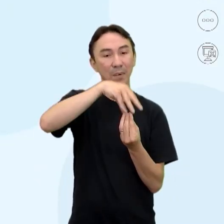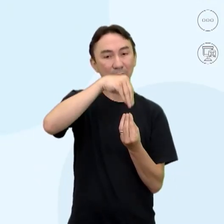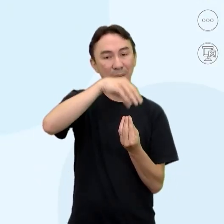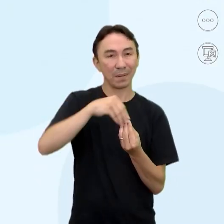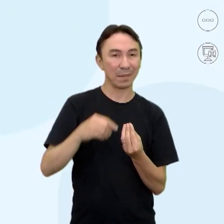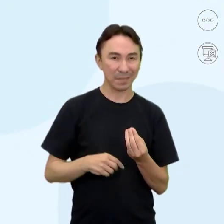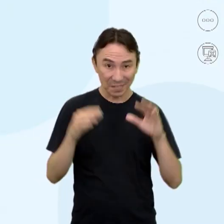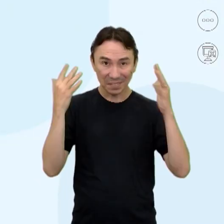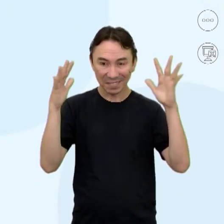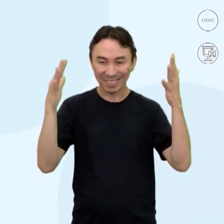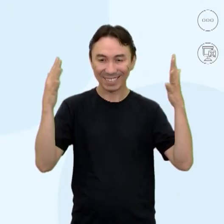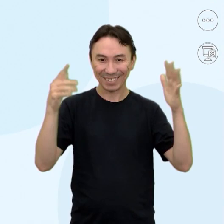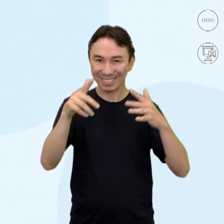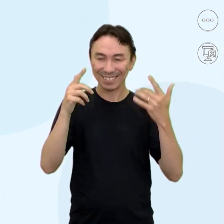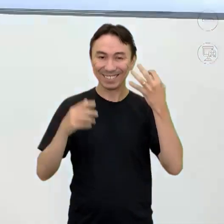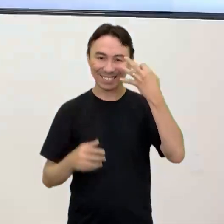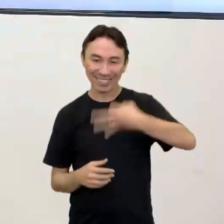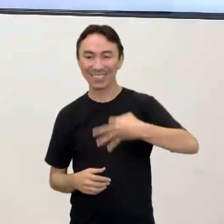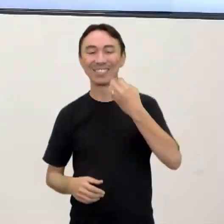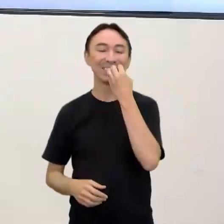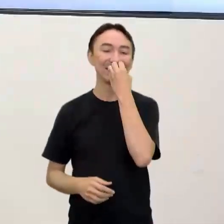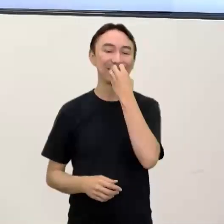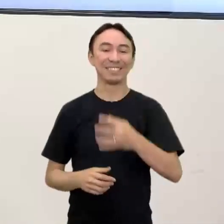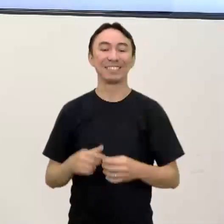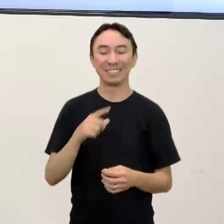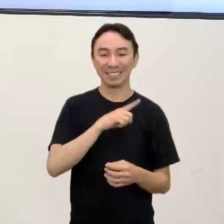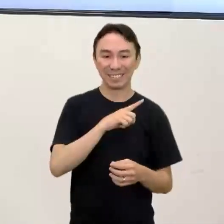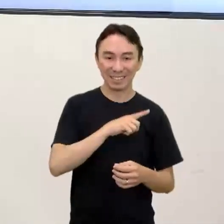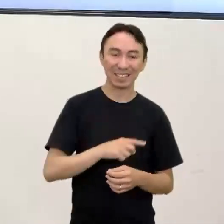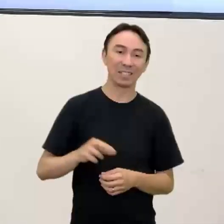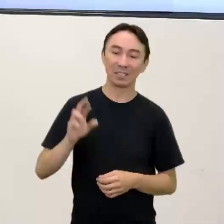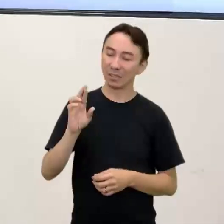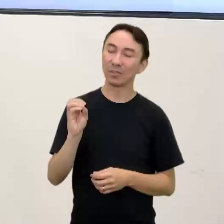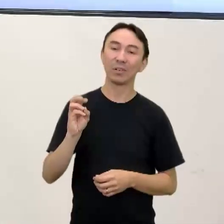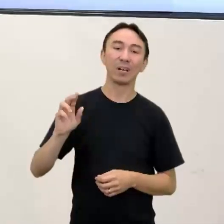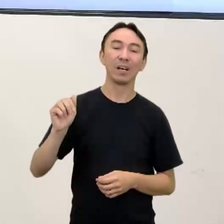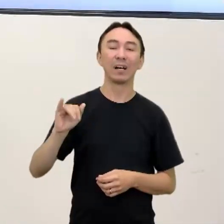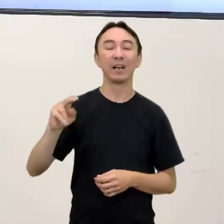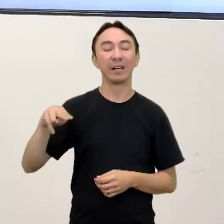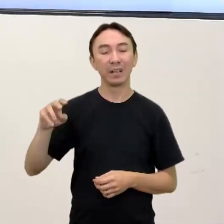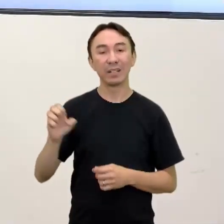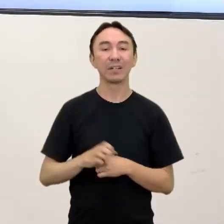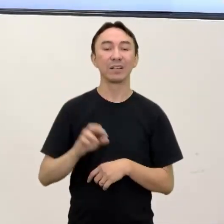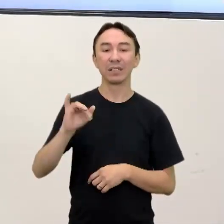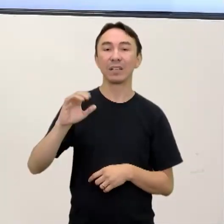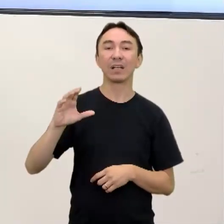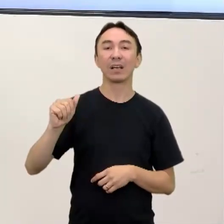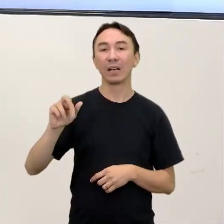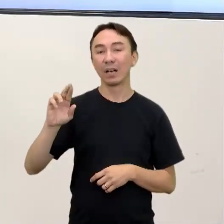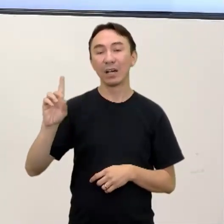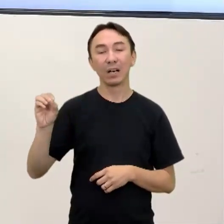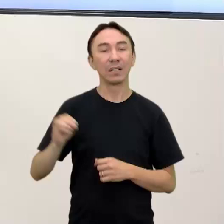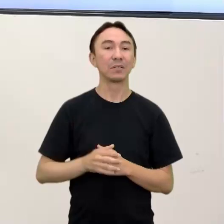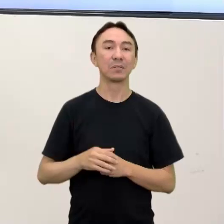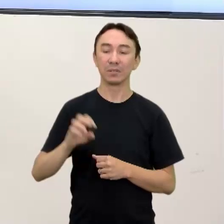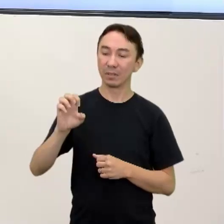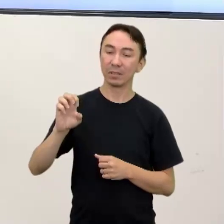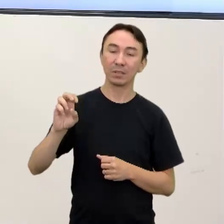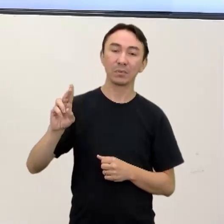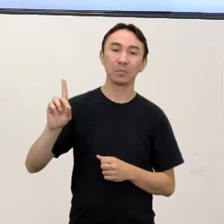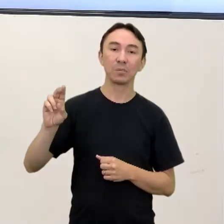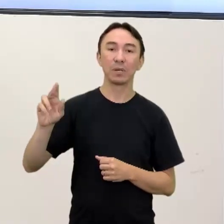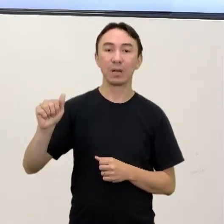Muito bem, muito obrigada, né? Nós temos a Lohane, o Ricardo, nós temos o Iago aqui, o Eduardo tá